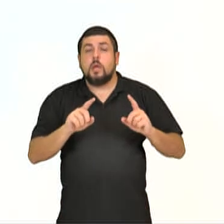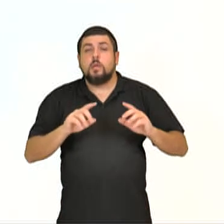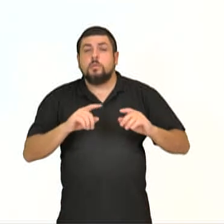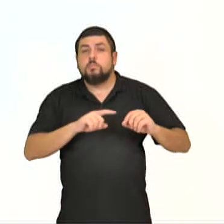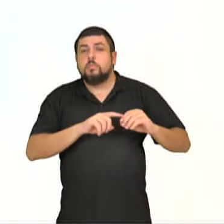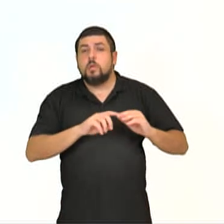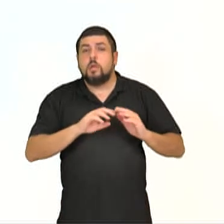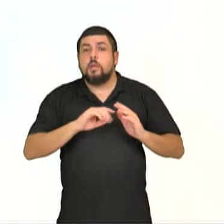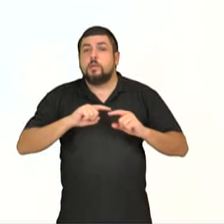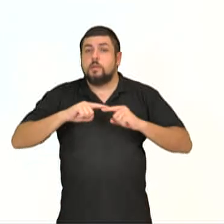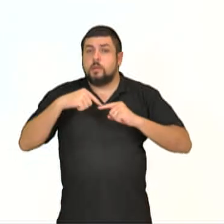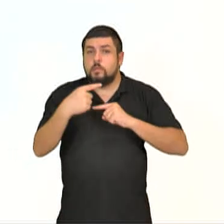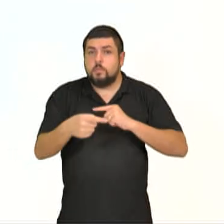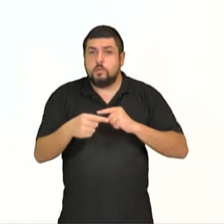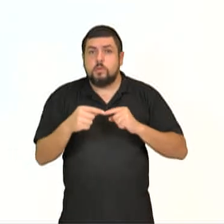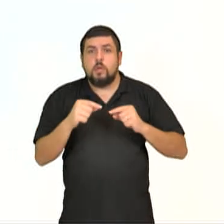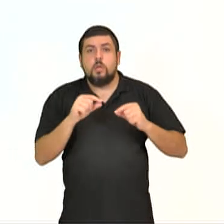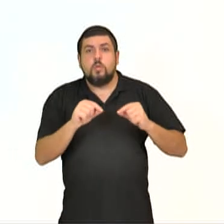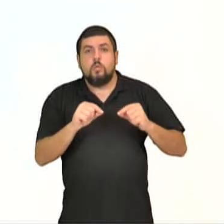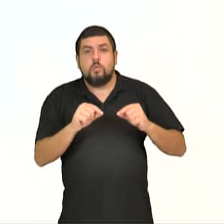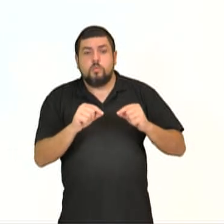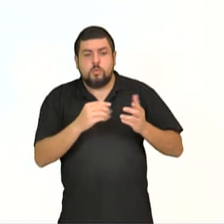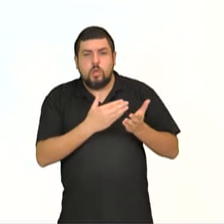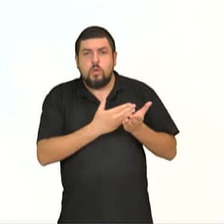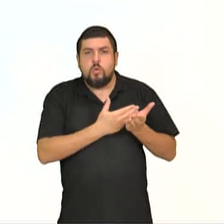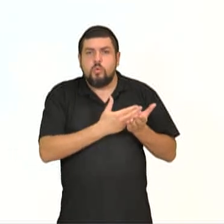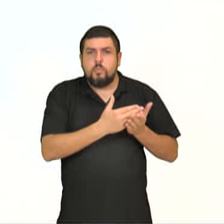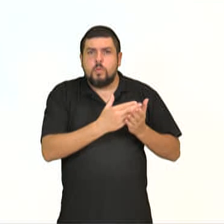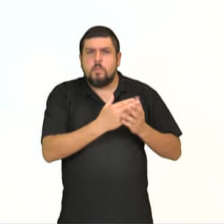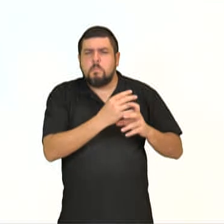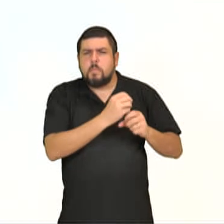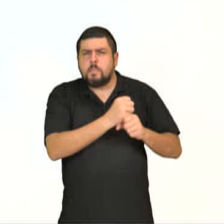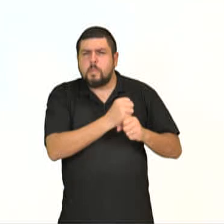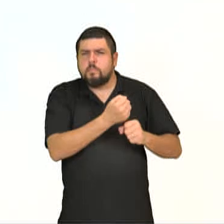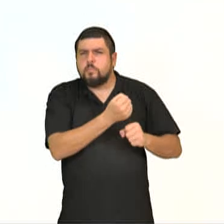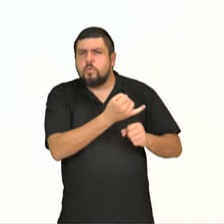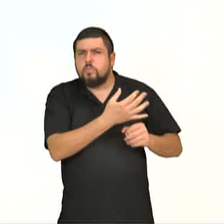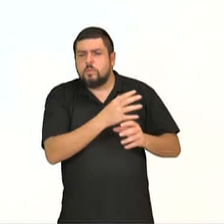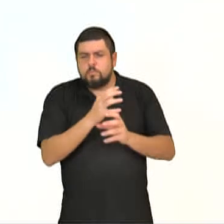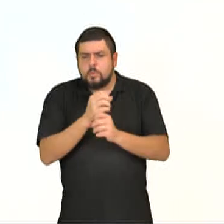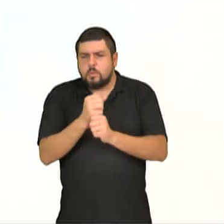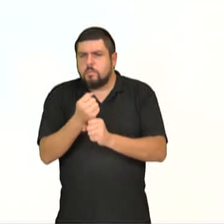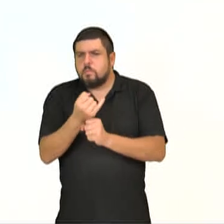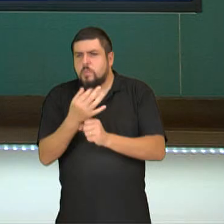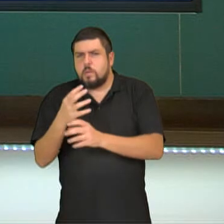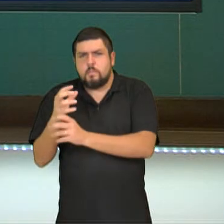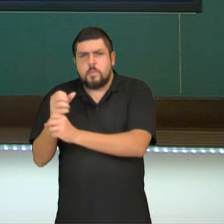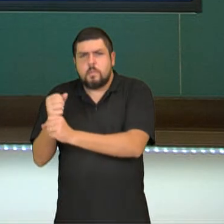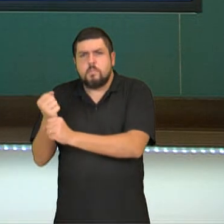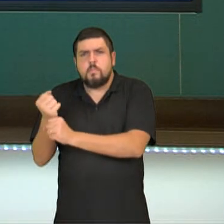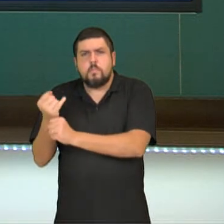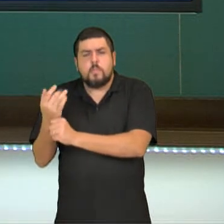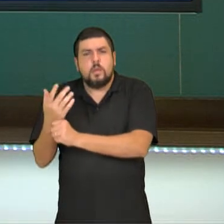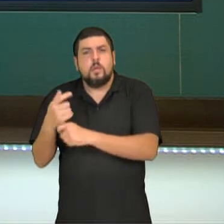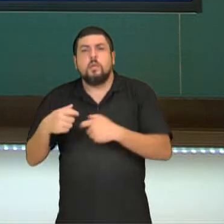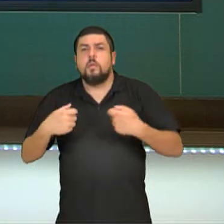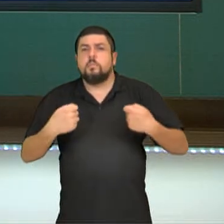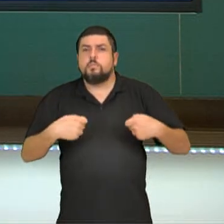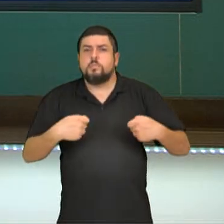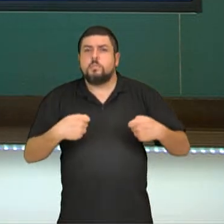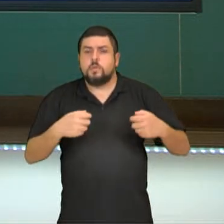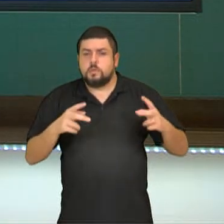total tem que ser igual à carga elétrica total inicial. Tá? Bom, e isso ocorre nos processos de eletrização,